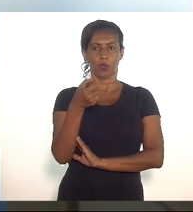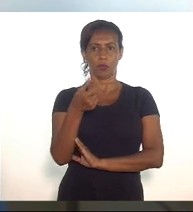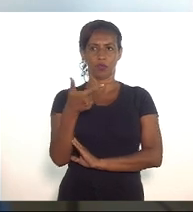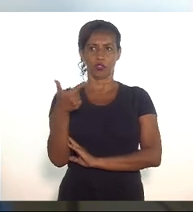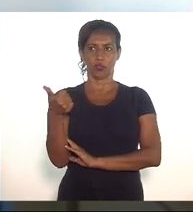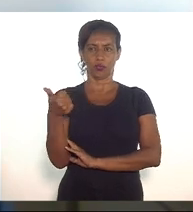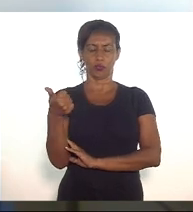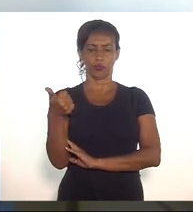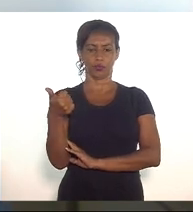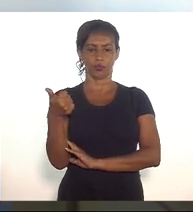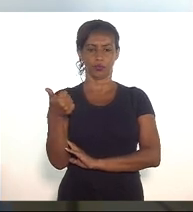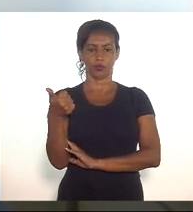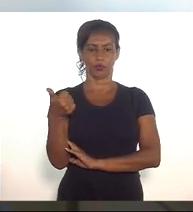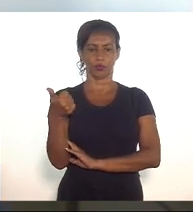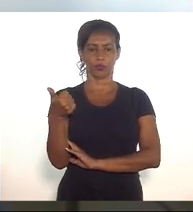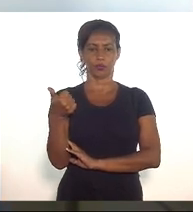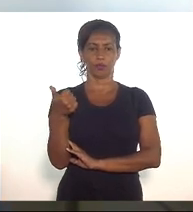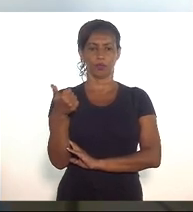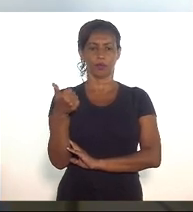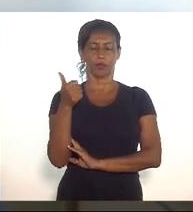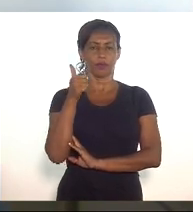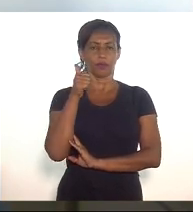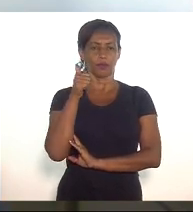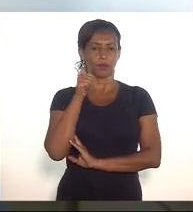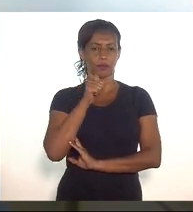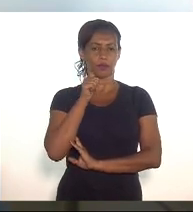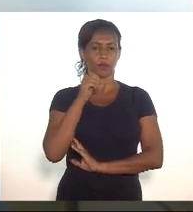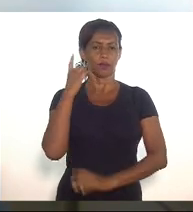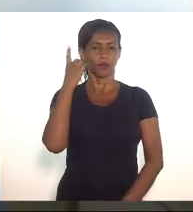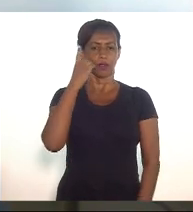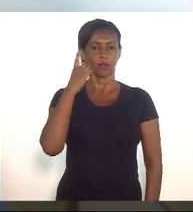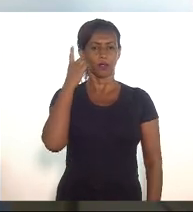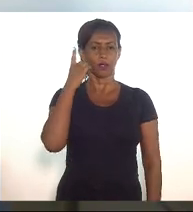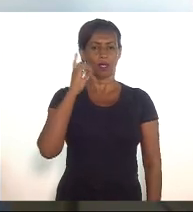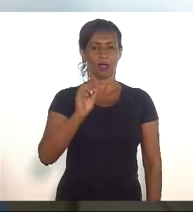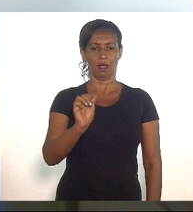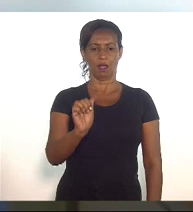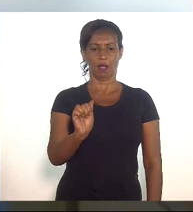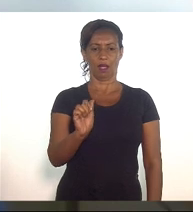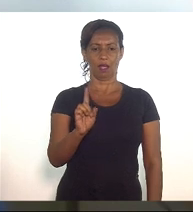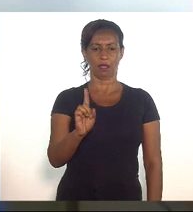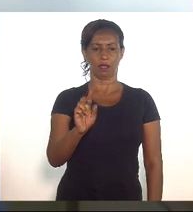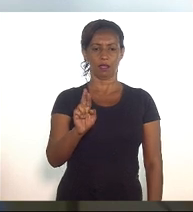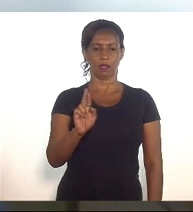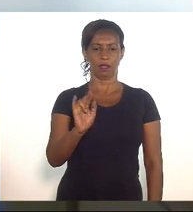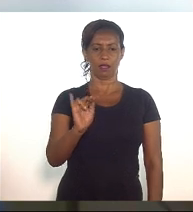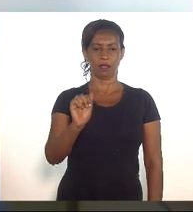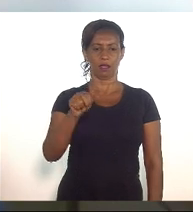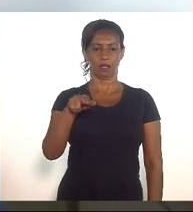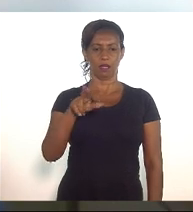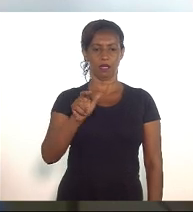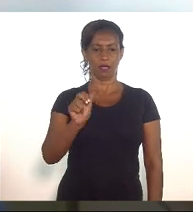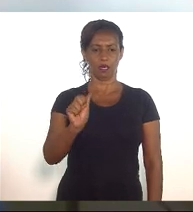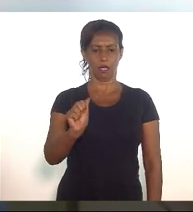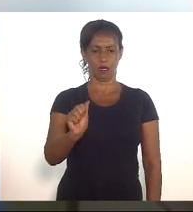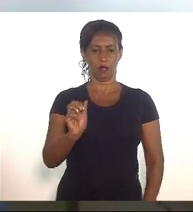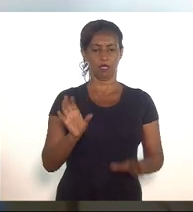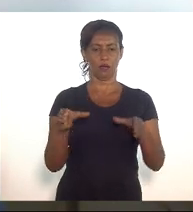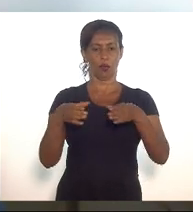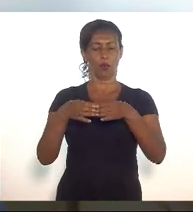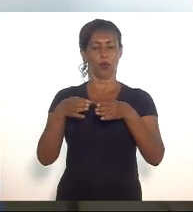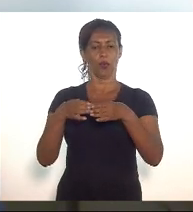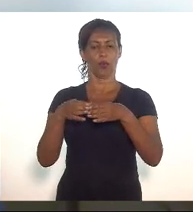19/2021 da senhora deputada Adriana Baltazar, trazida à Comissão